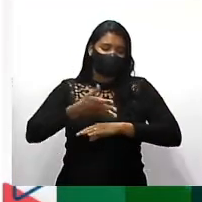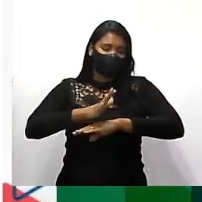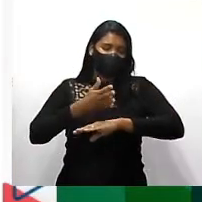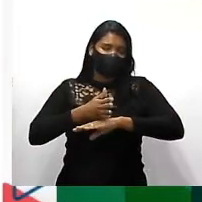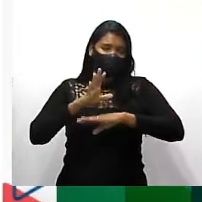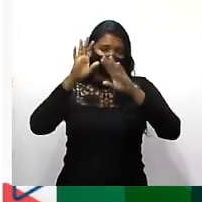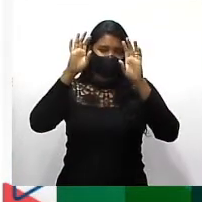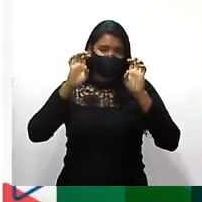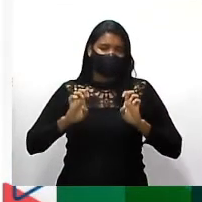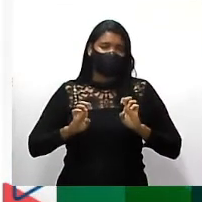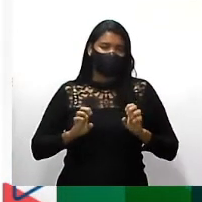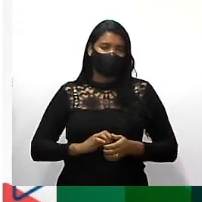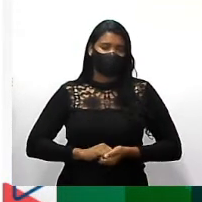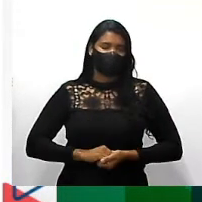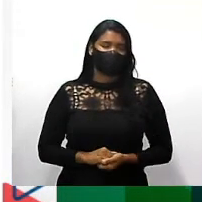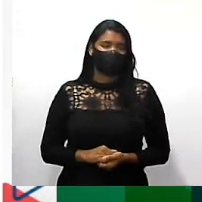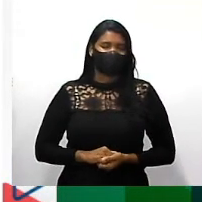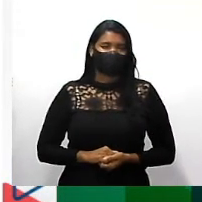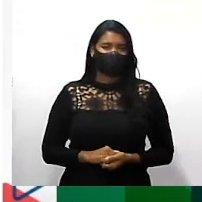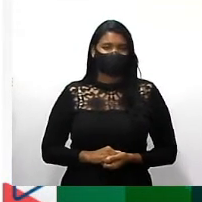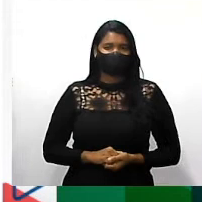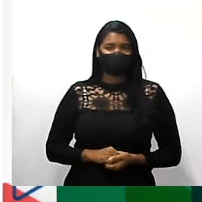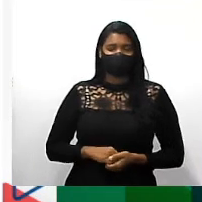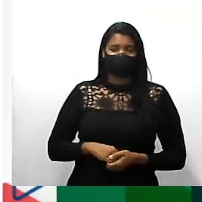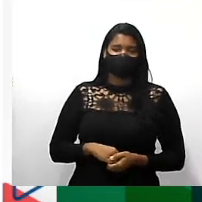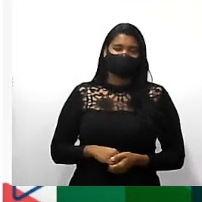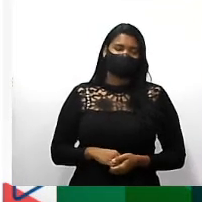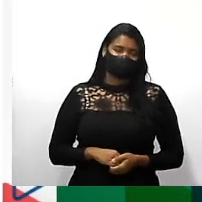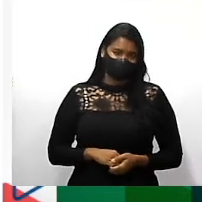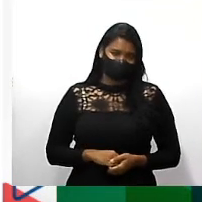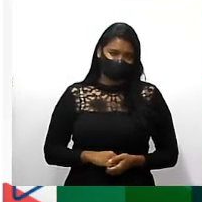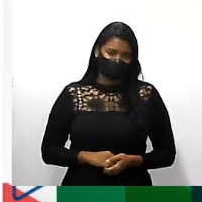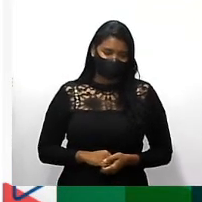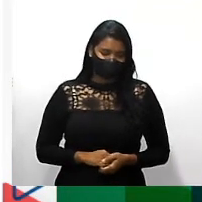ética. Olha aí no slide, você pode acompanhar.